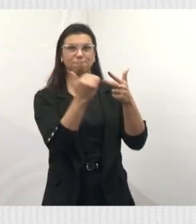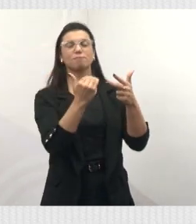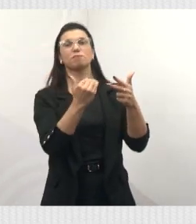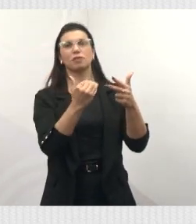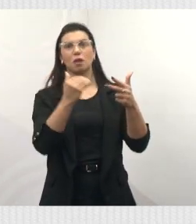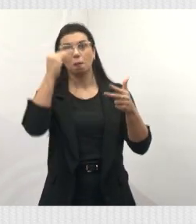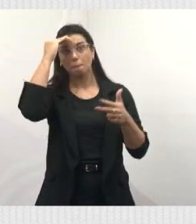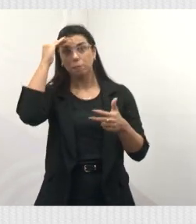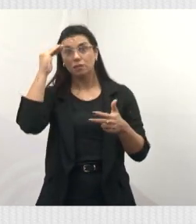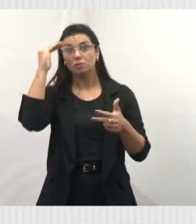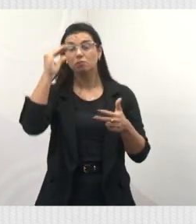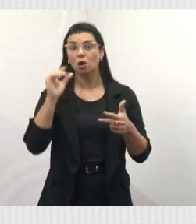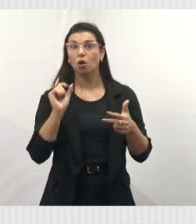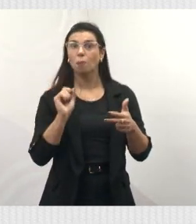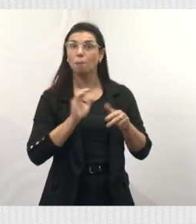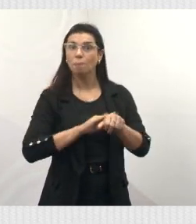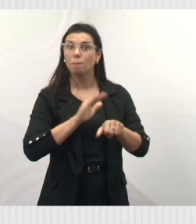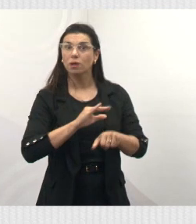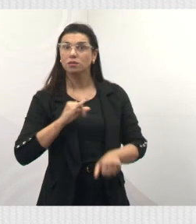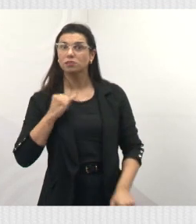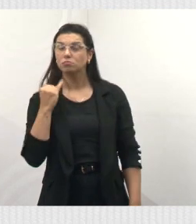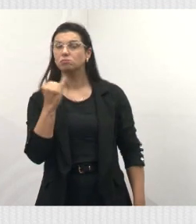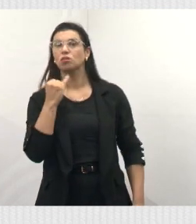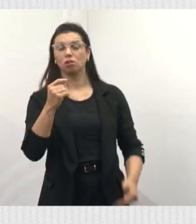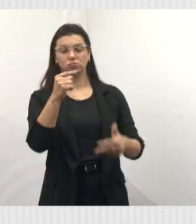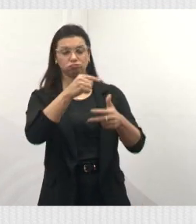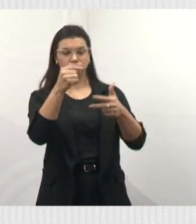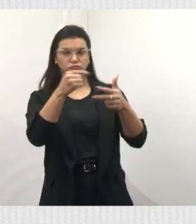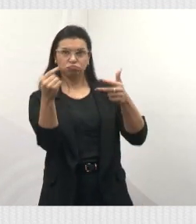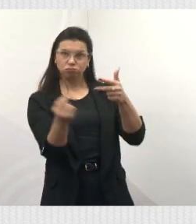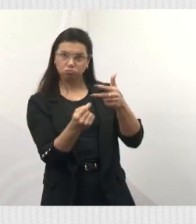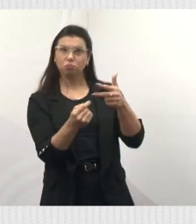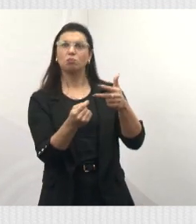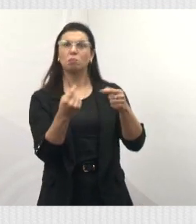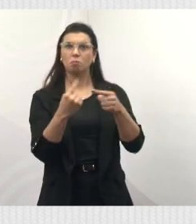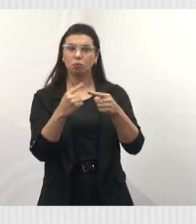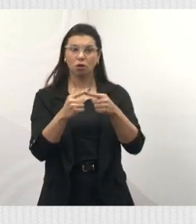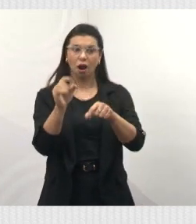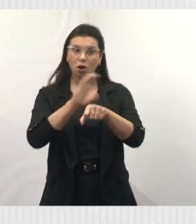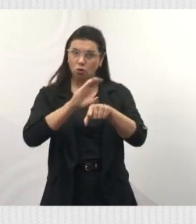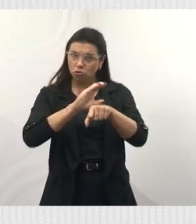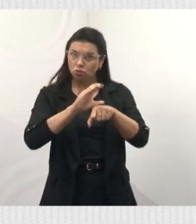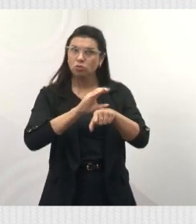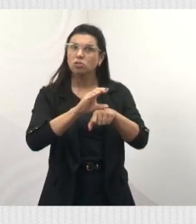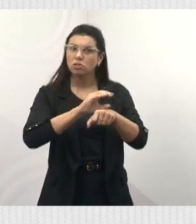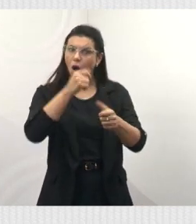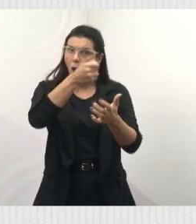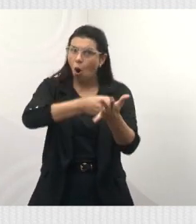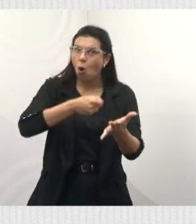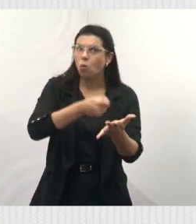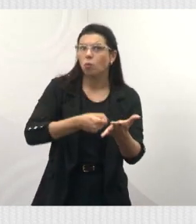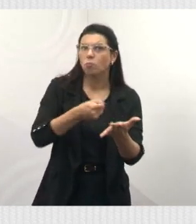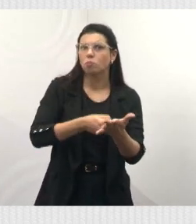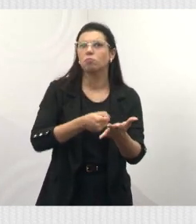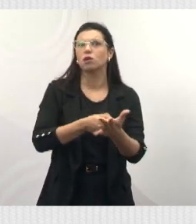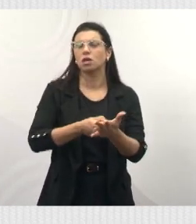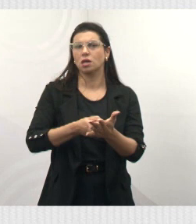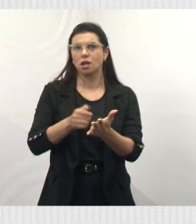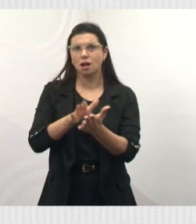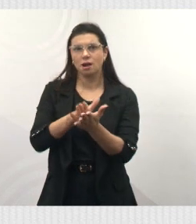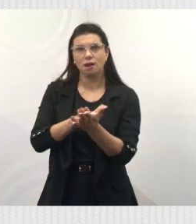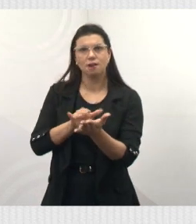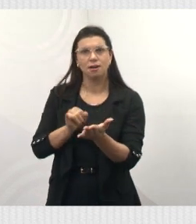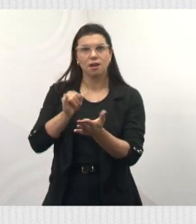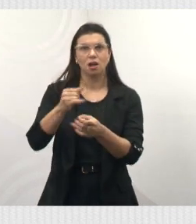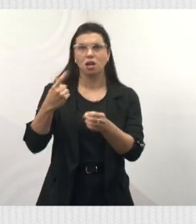o principal, o mais importante, porque são parâmetros fixados pela Constituição. A Constituição estabelece que o município tem que investir